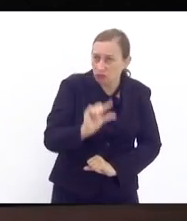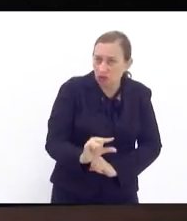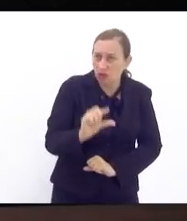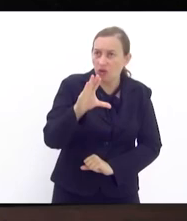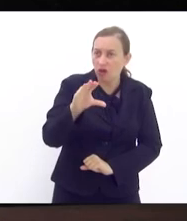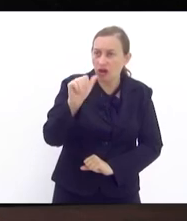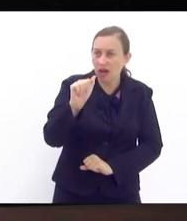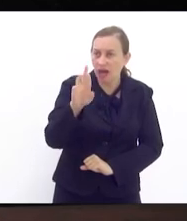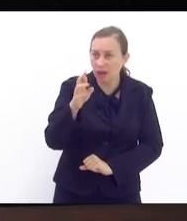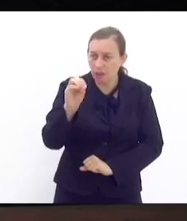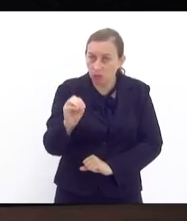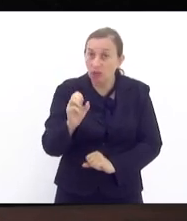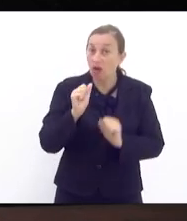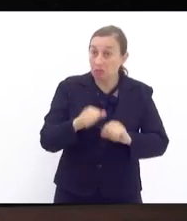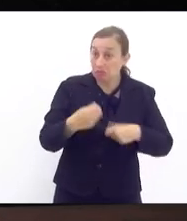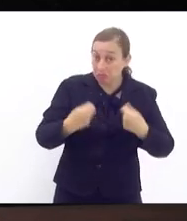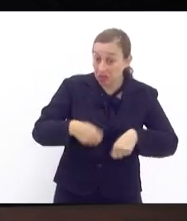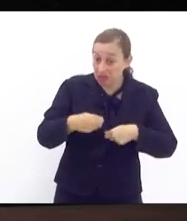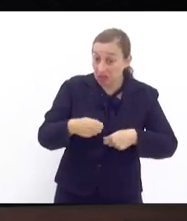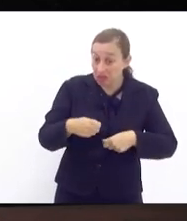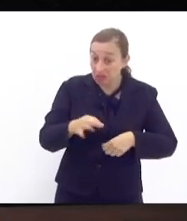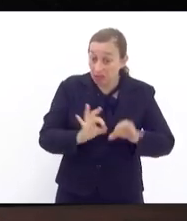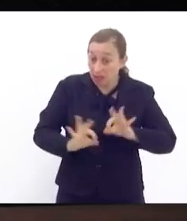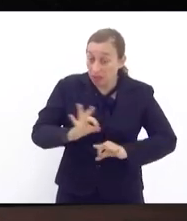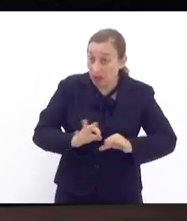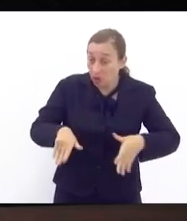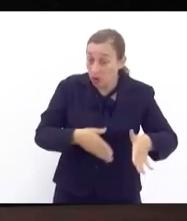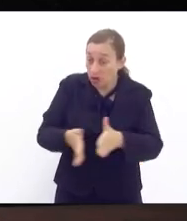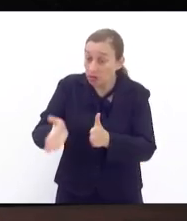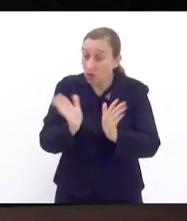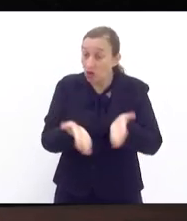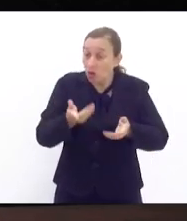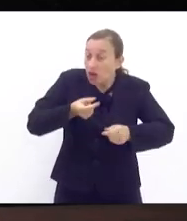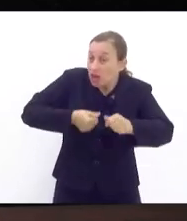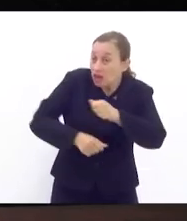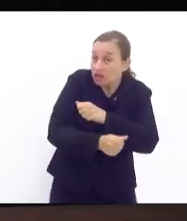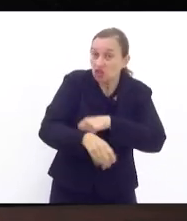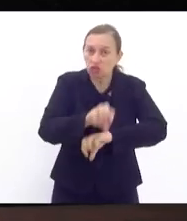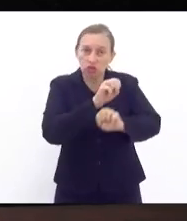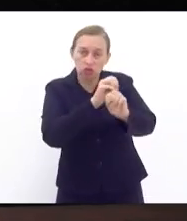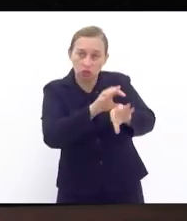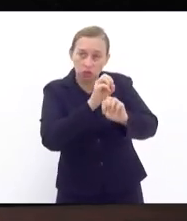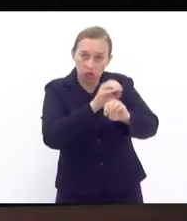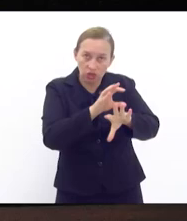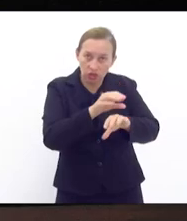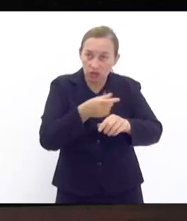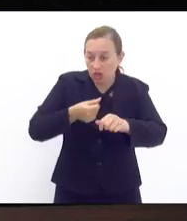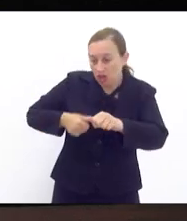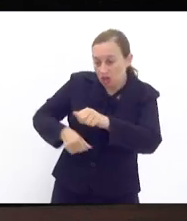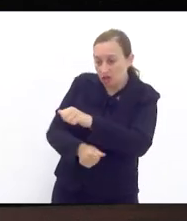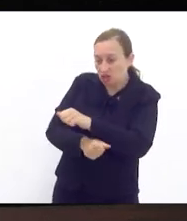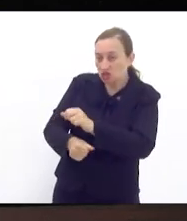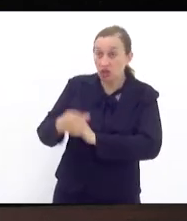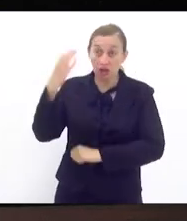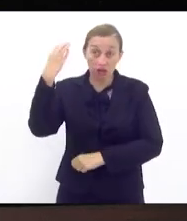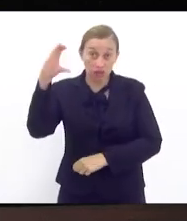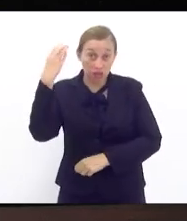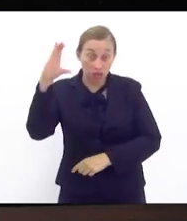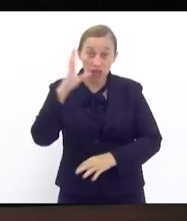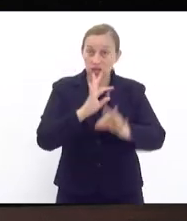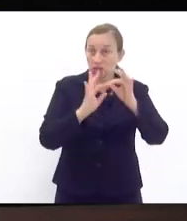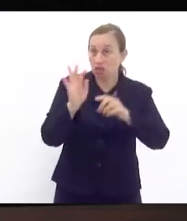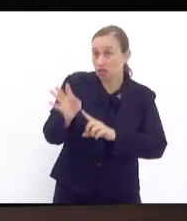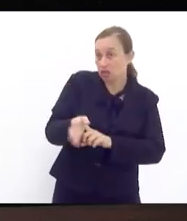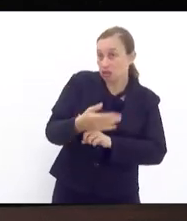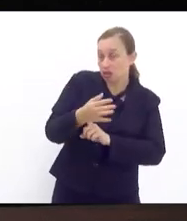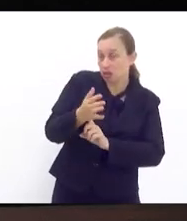precisa pavimentar o caminho agora, investindo em educação, investindo em ciência, em